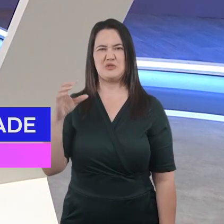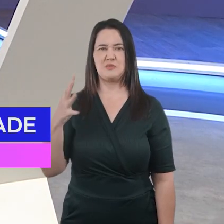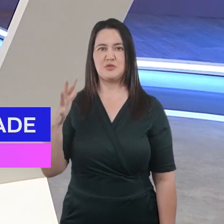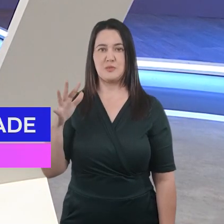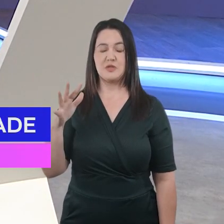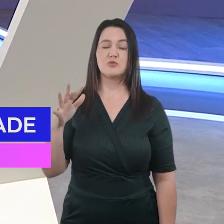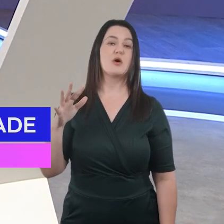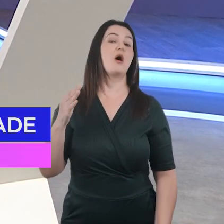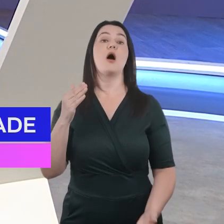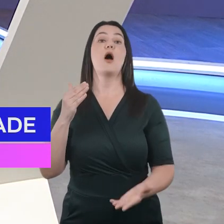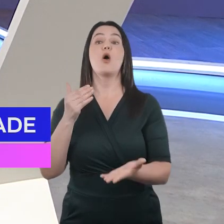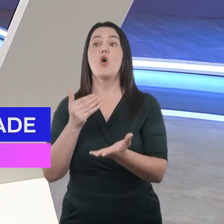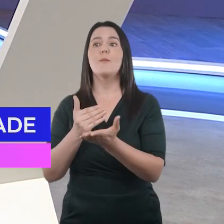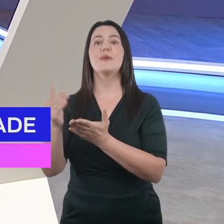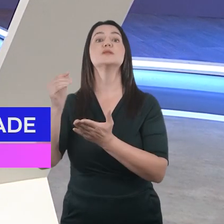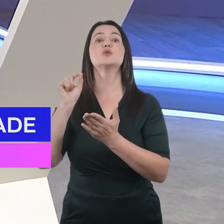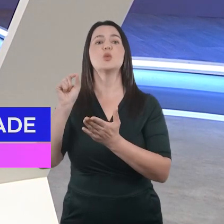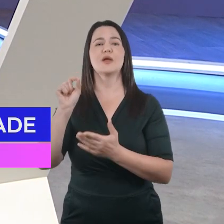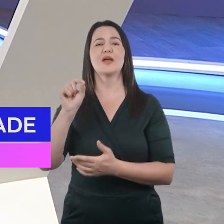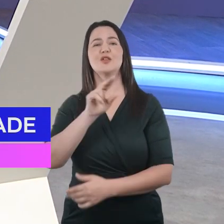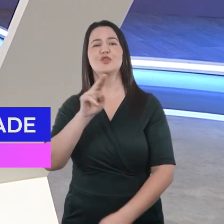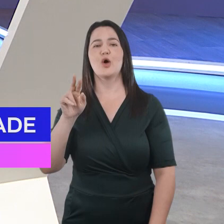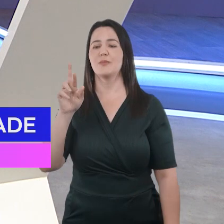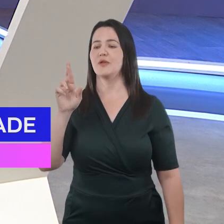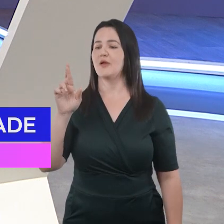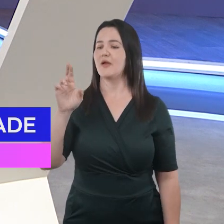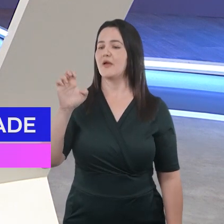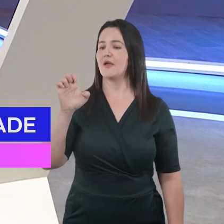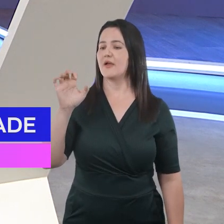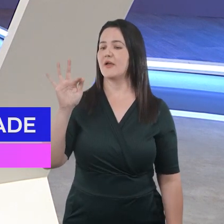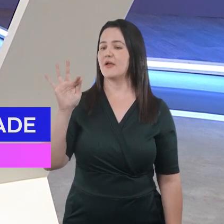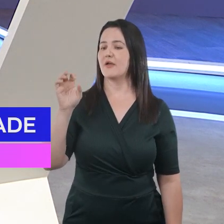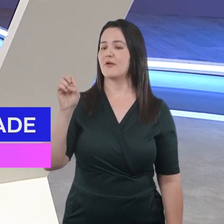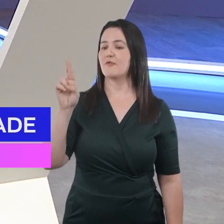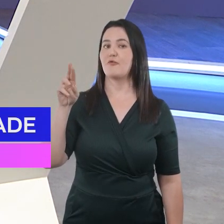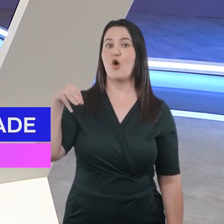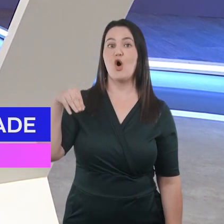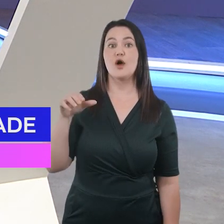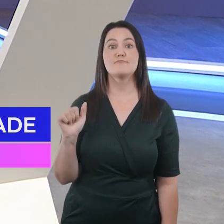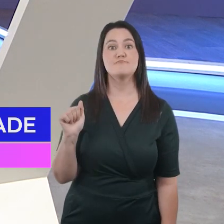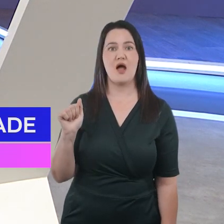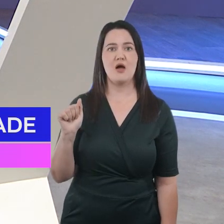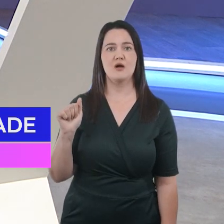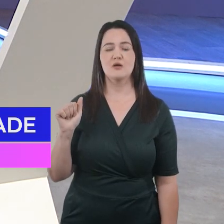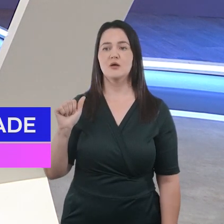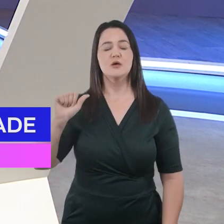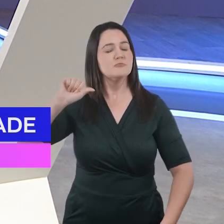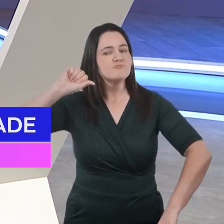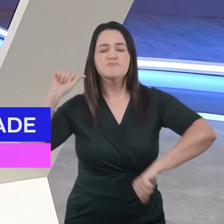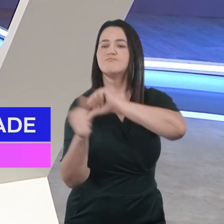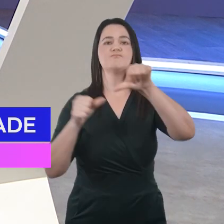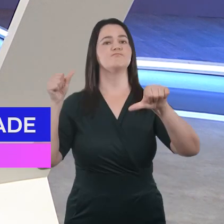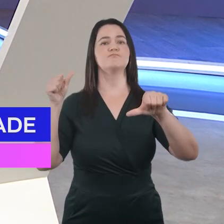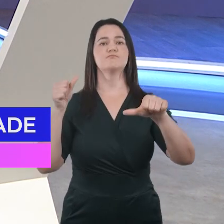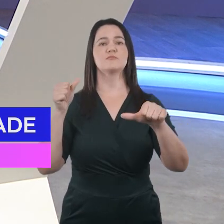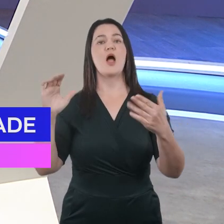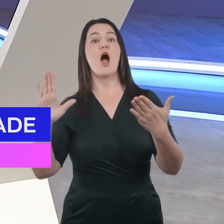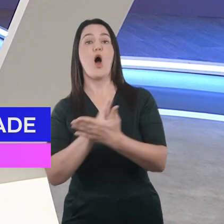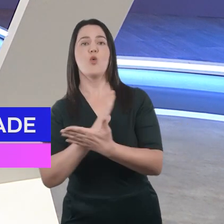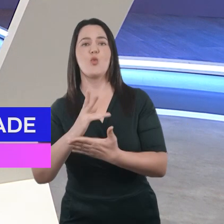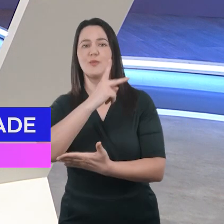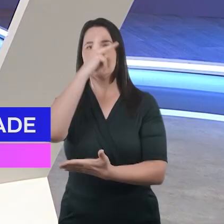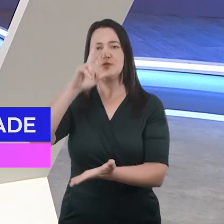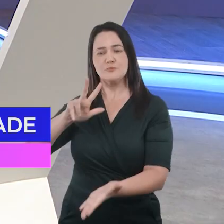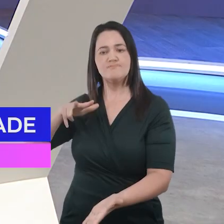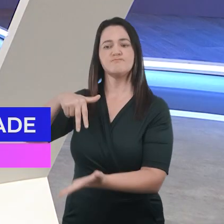é que acontece a reforma. Ao redor desta época, essa reforma foi quando algumas pessoas começaram a